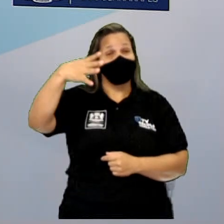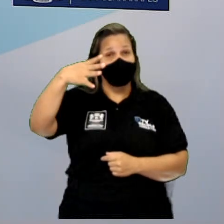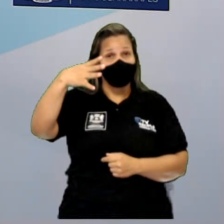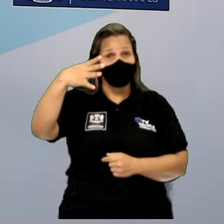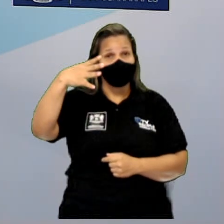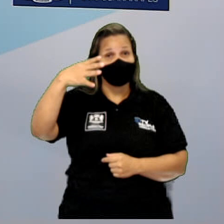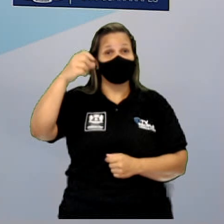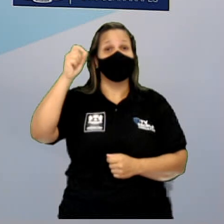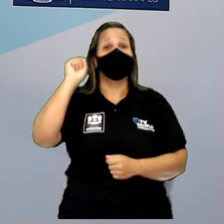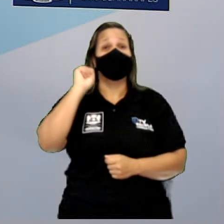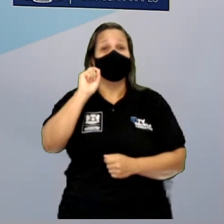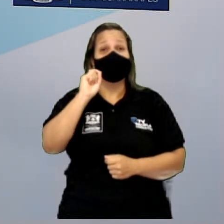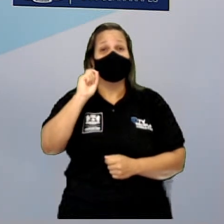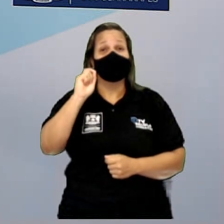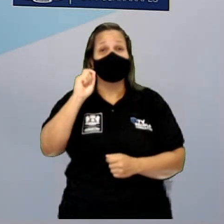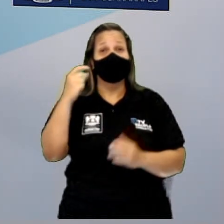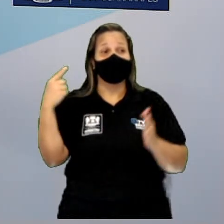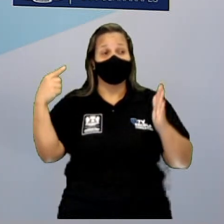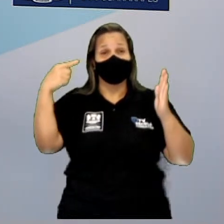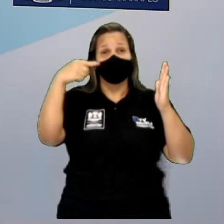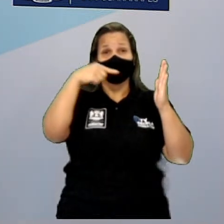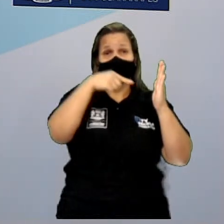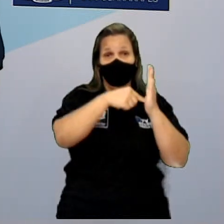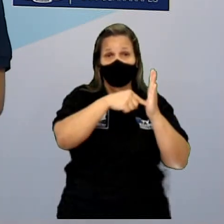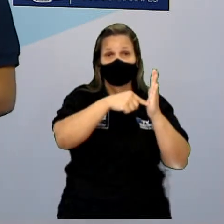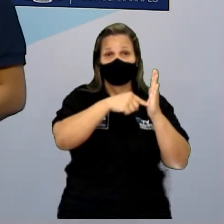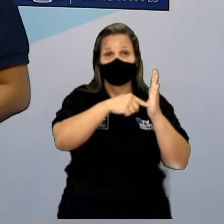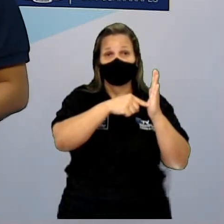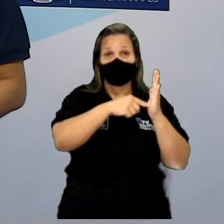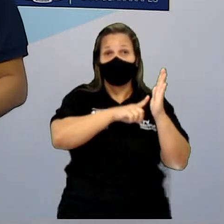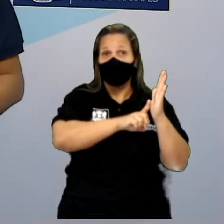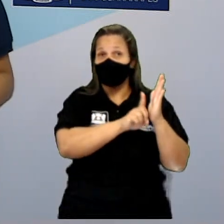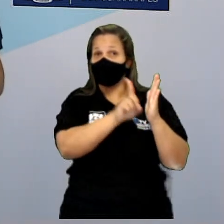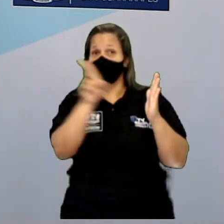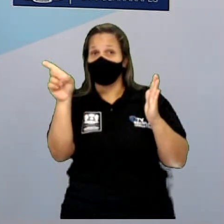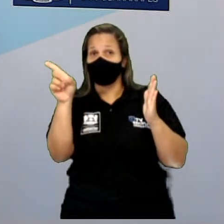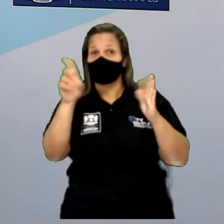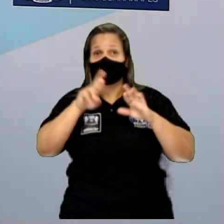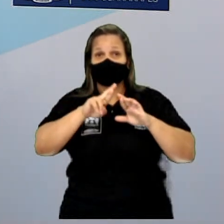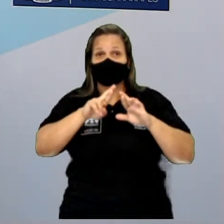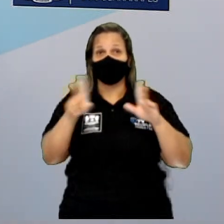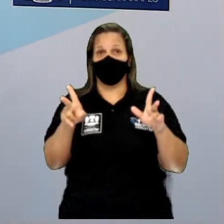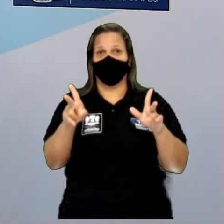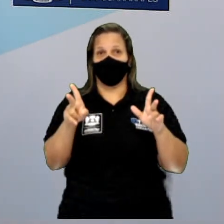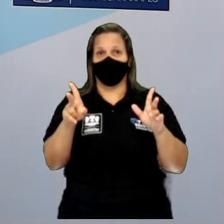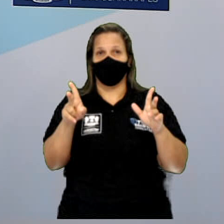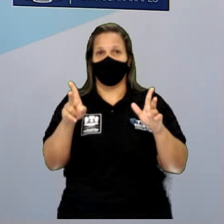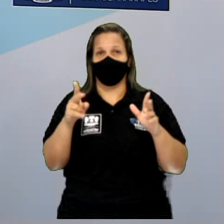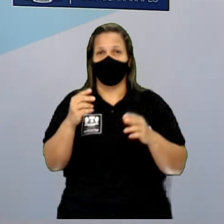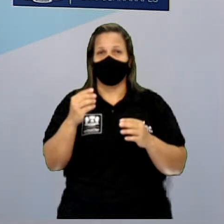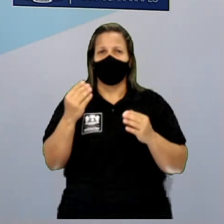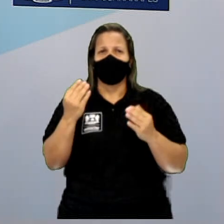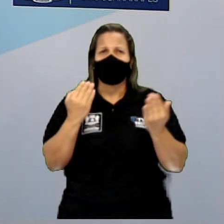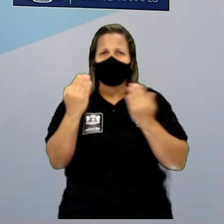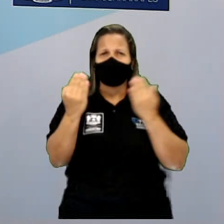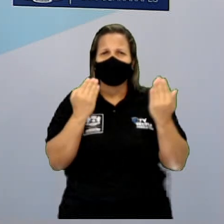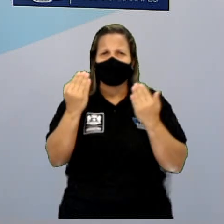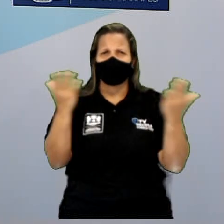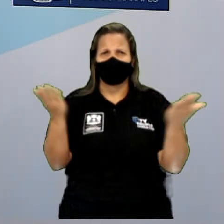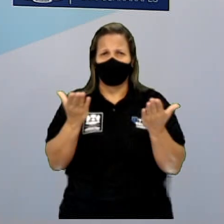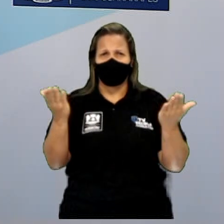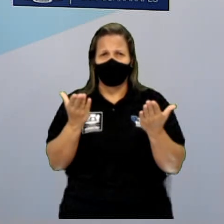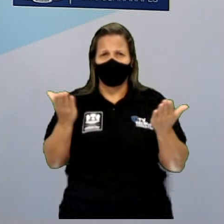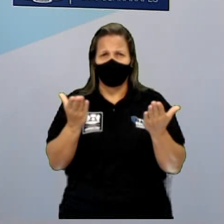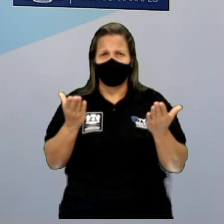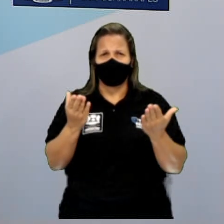Ao ângulo que ele é refletido. Então, quando você olha para um espelho, é mais ou menos como você está me olhando aí. Eu estou levantando a